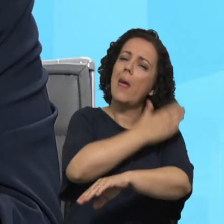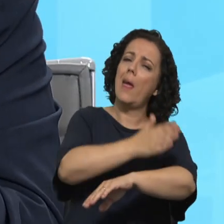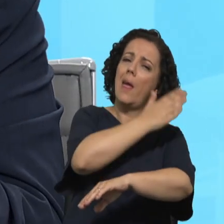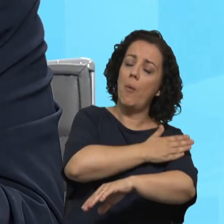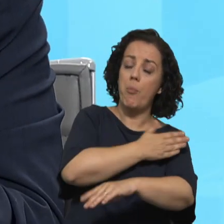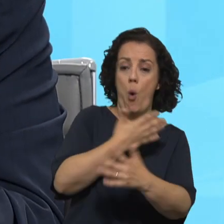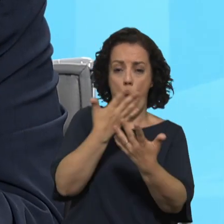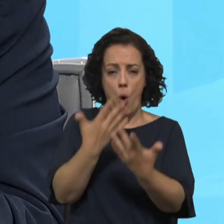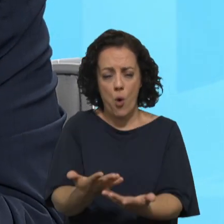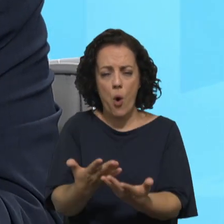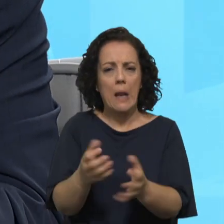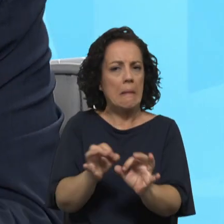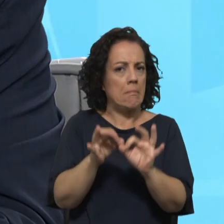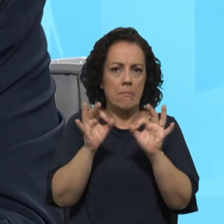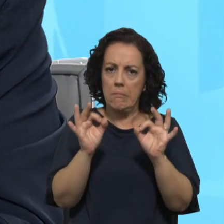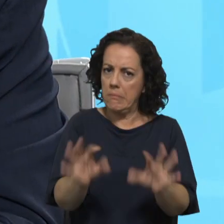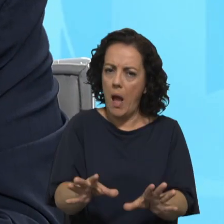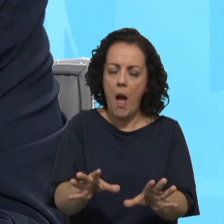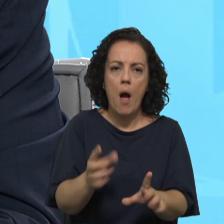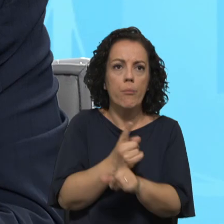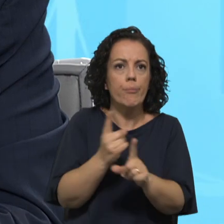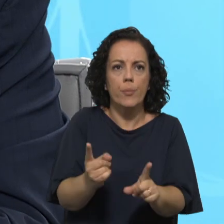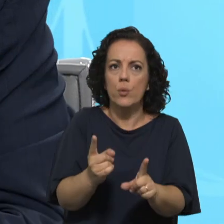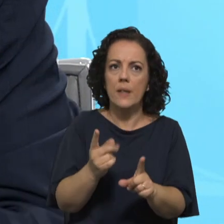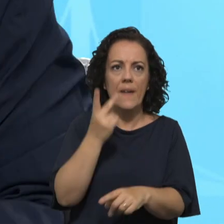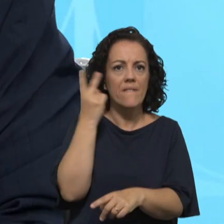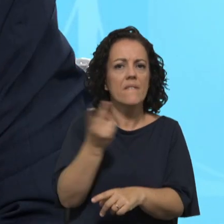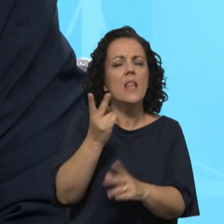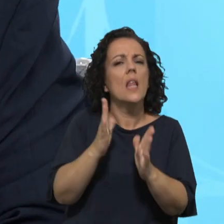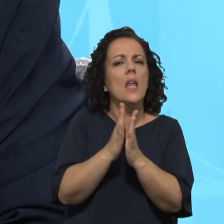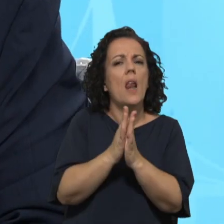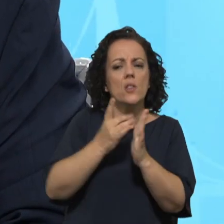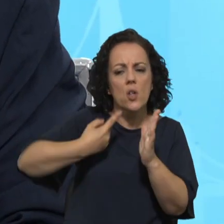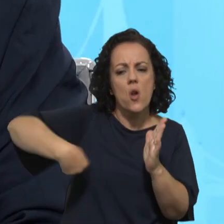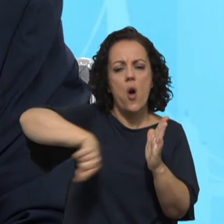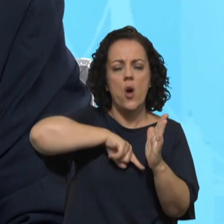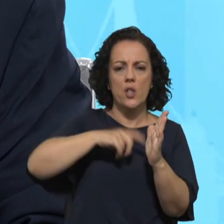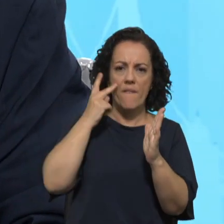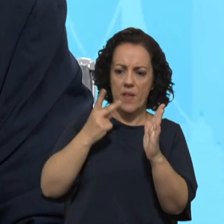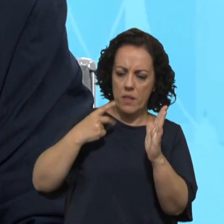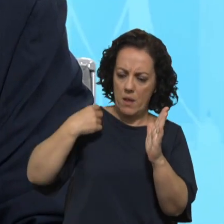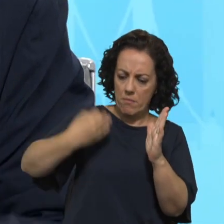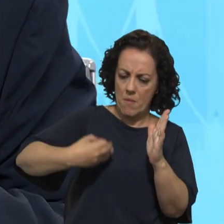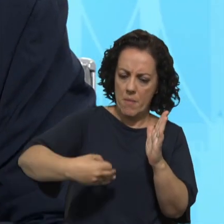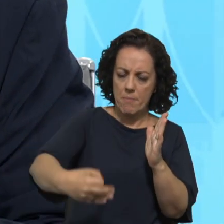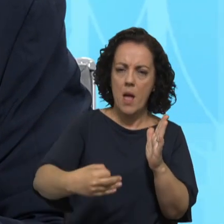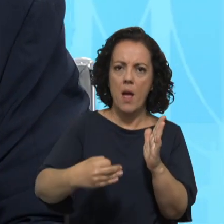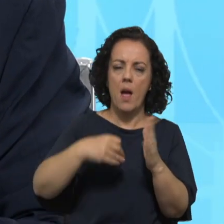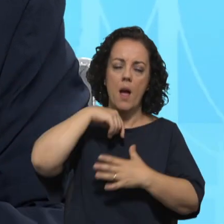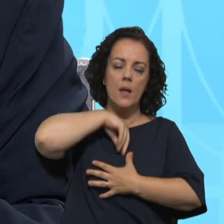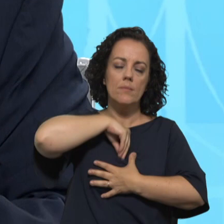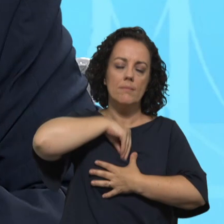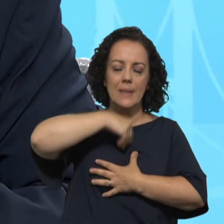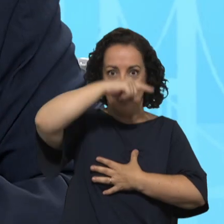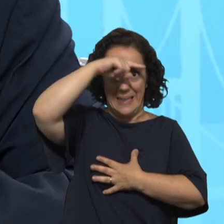é uma constante na vida da Igreja, na vida de cada um de nós, quer a dificuldade que nos vem de dentro, quer